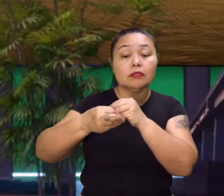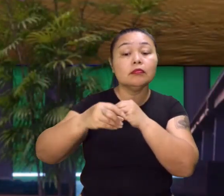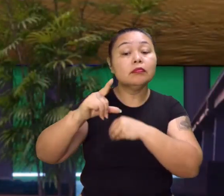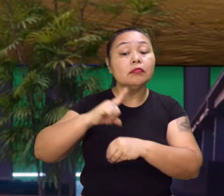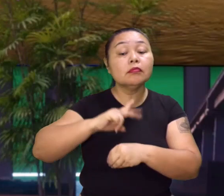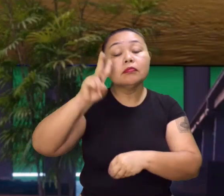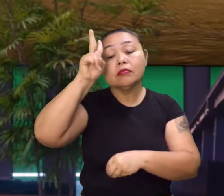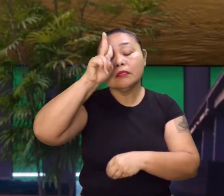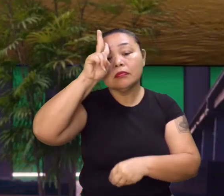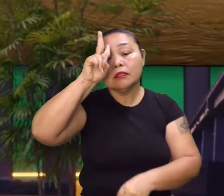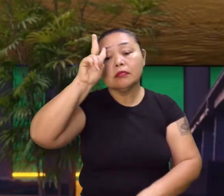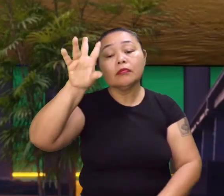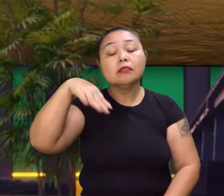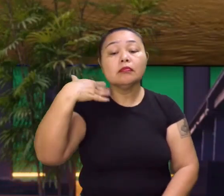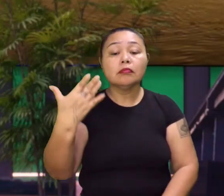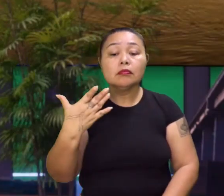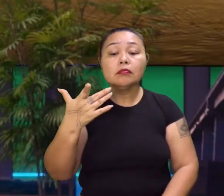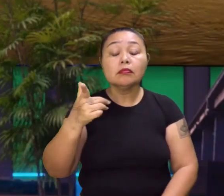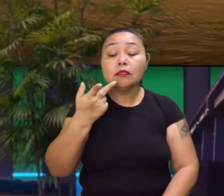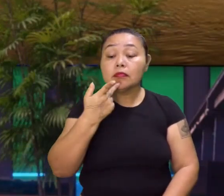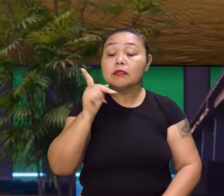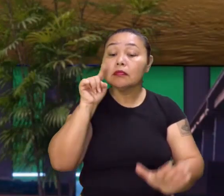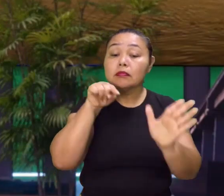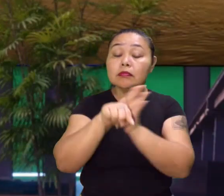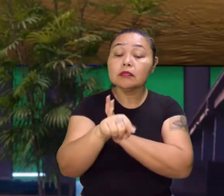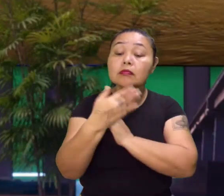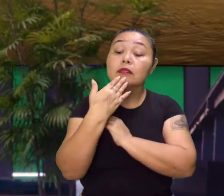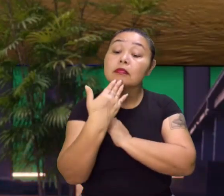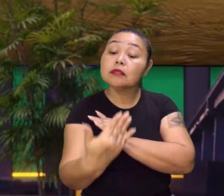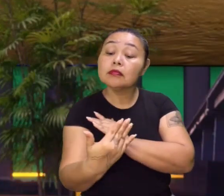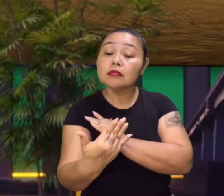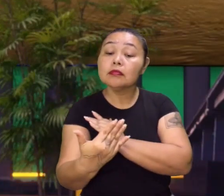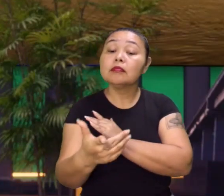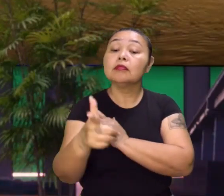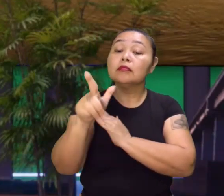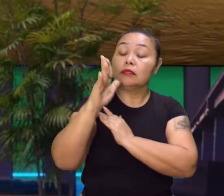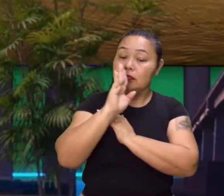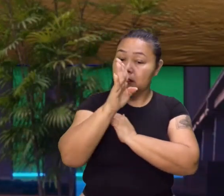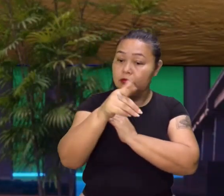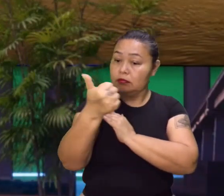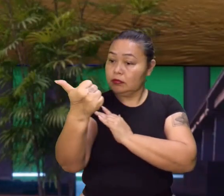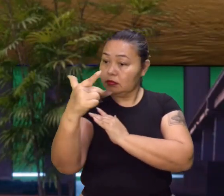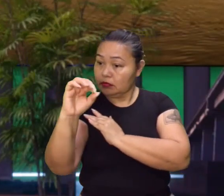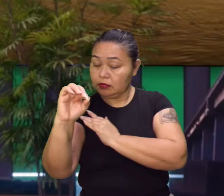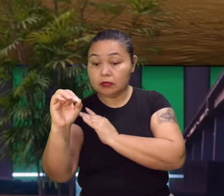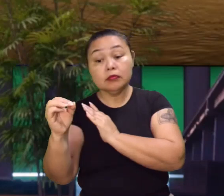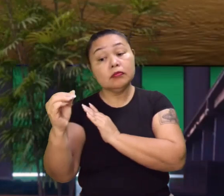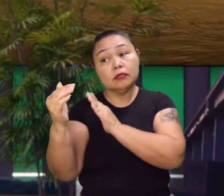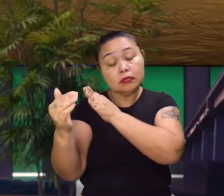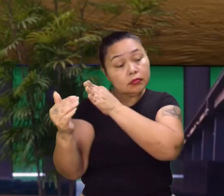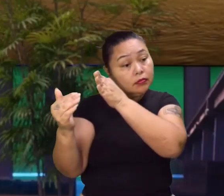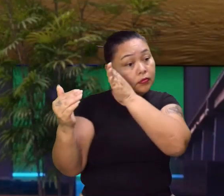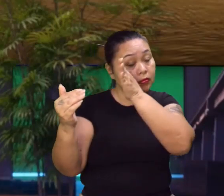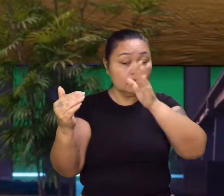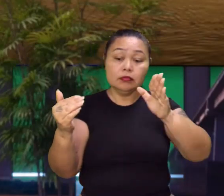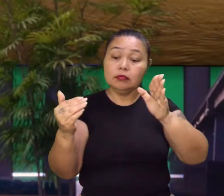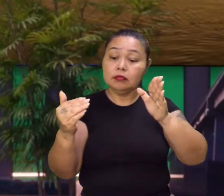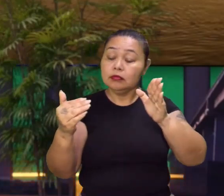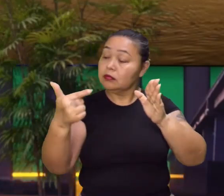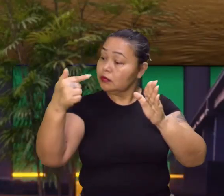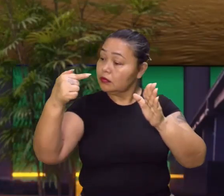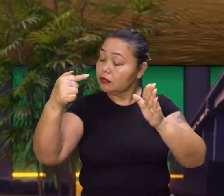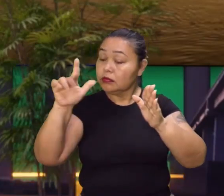tem que lembrar o seguinte, do comando da questão. Eu estou saindo aqui do 120 para a minha esquerda. A